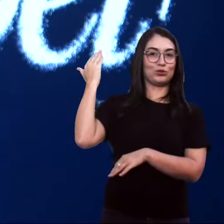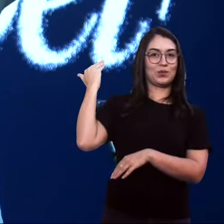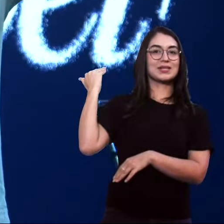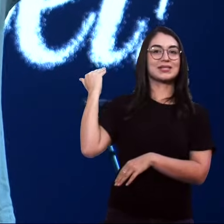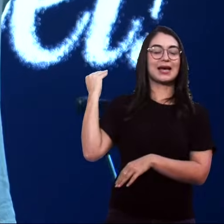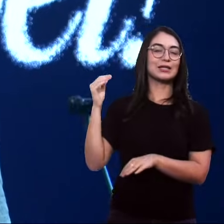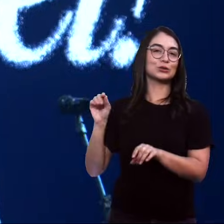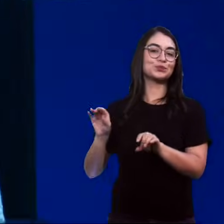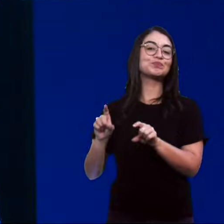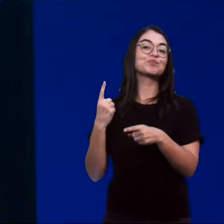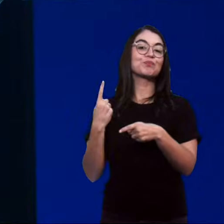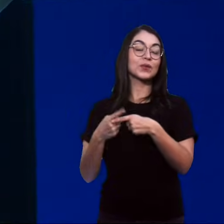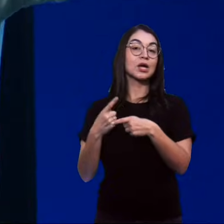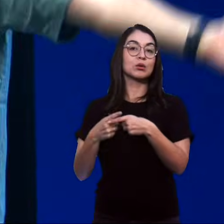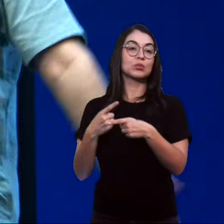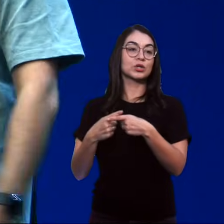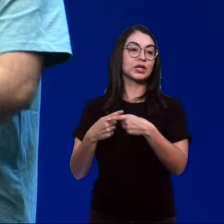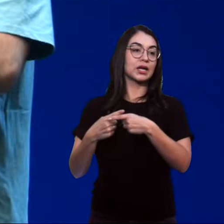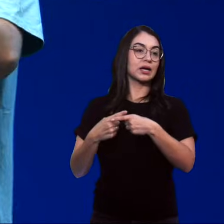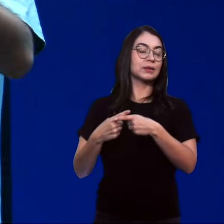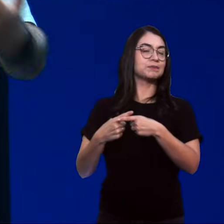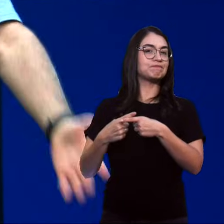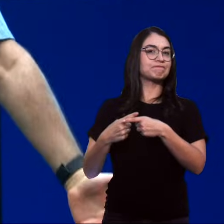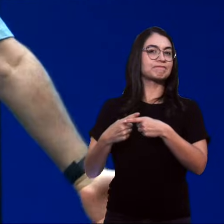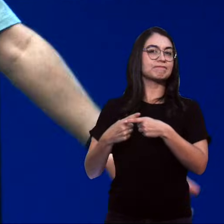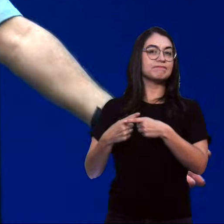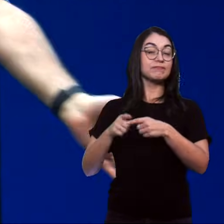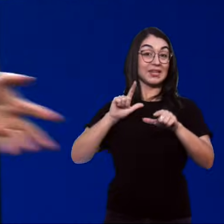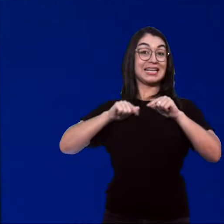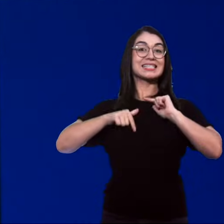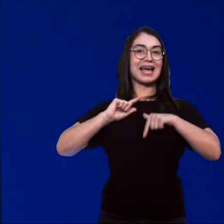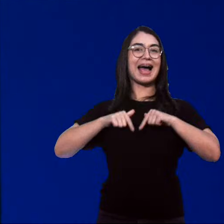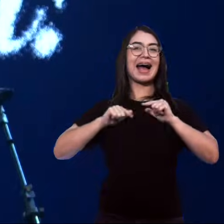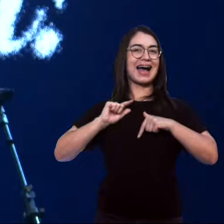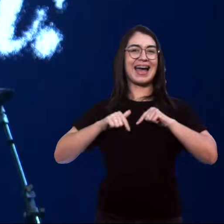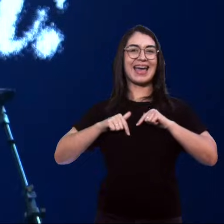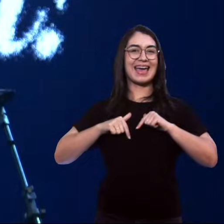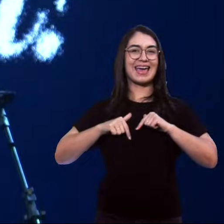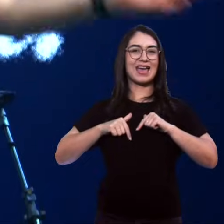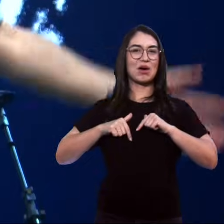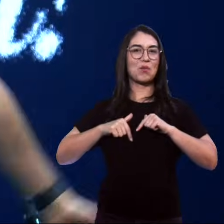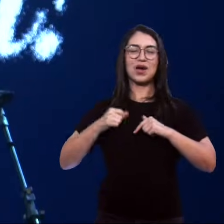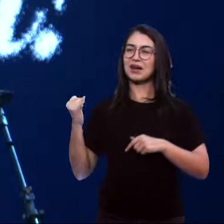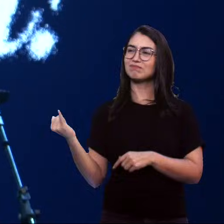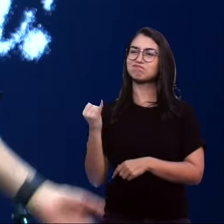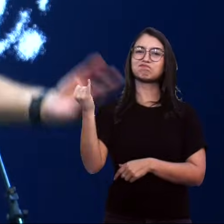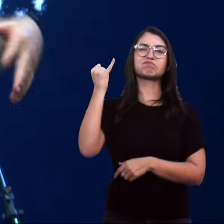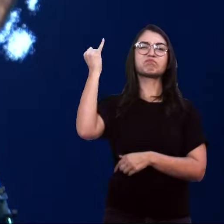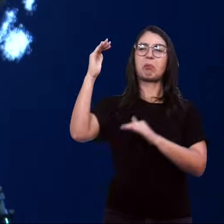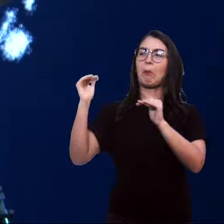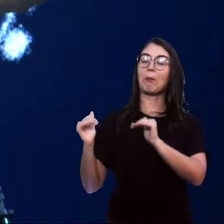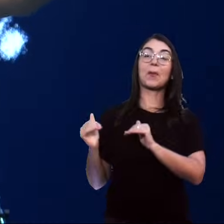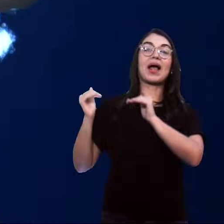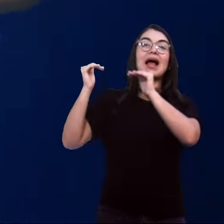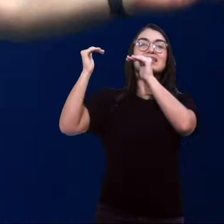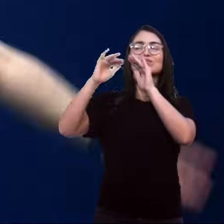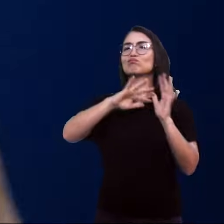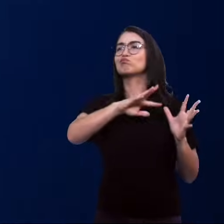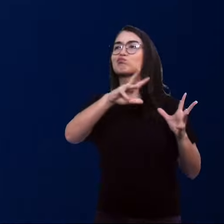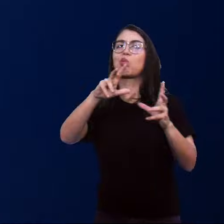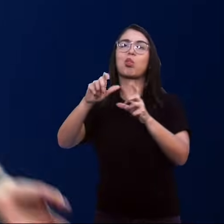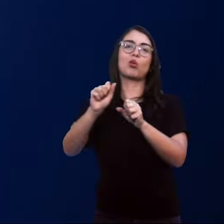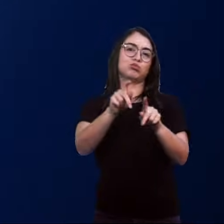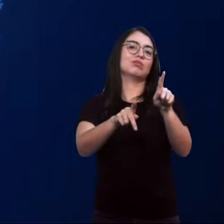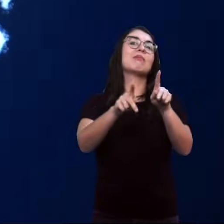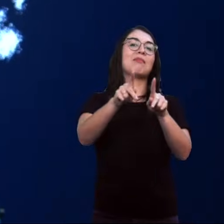Salomão construiu o primeiro templo, Israel era uma potência mundial, era tudo de ouro, tudo maravilhoso. Geralmente aqueles textos que você